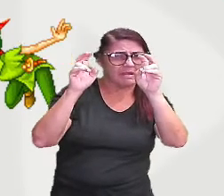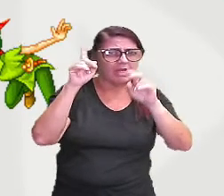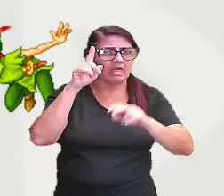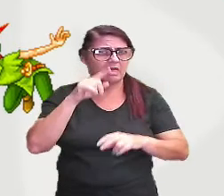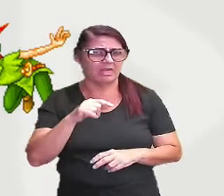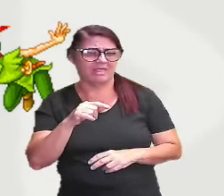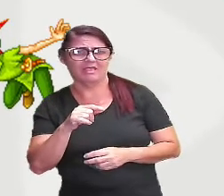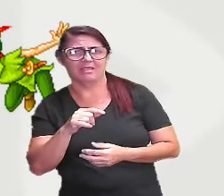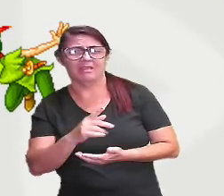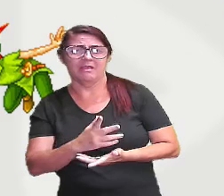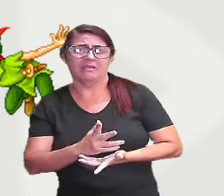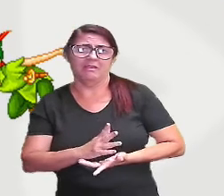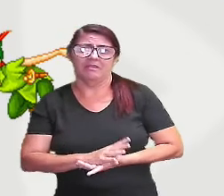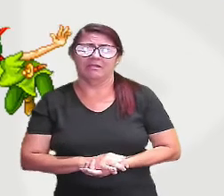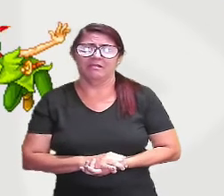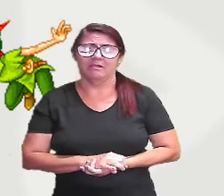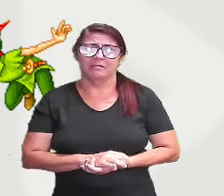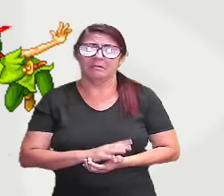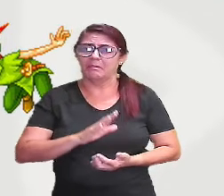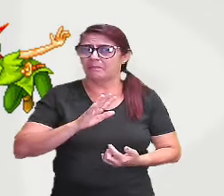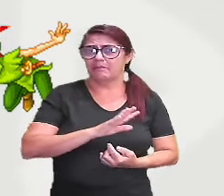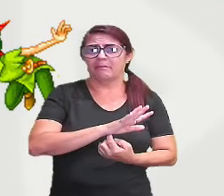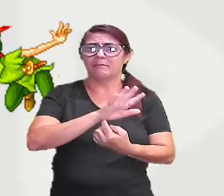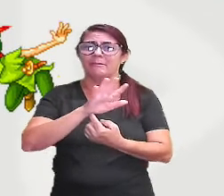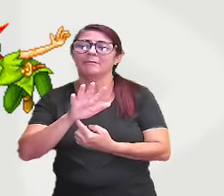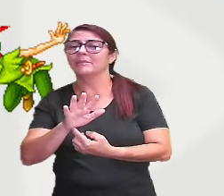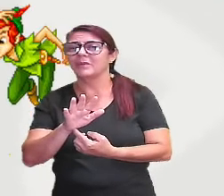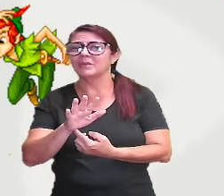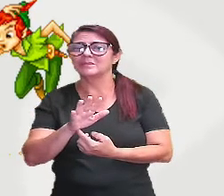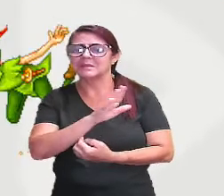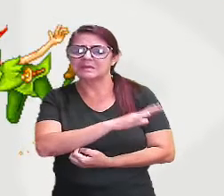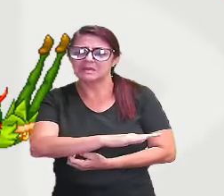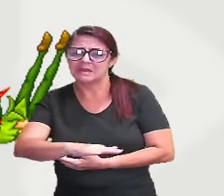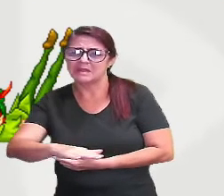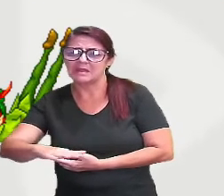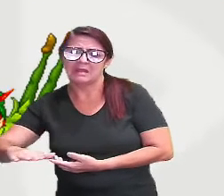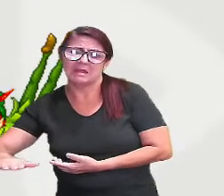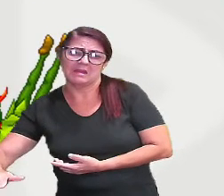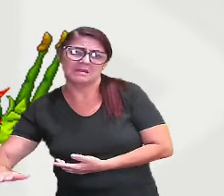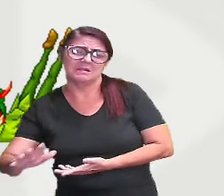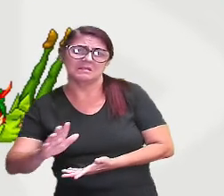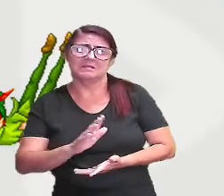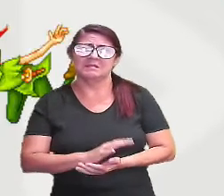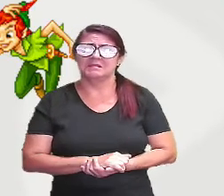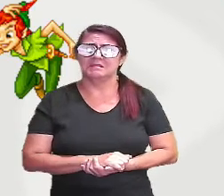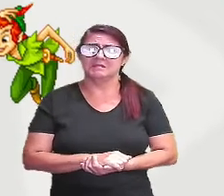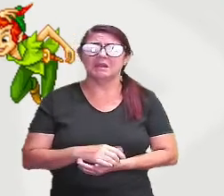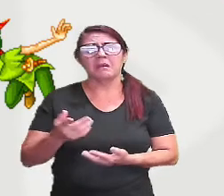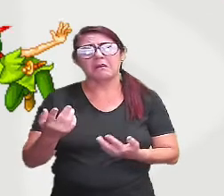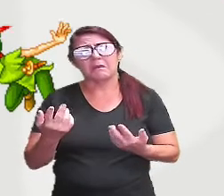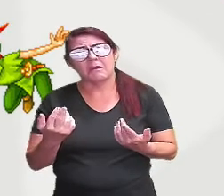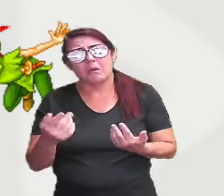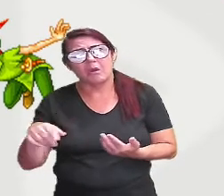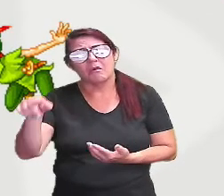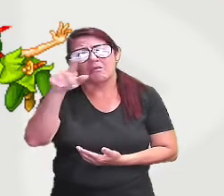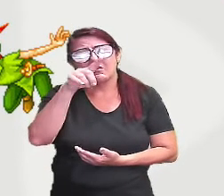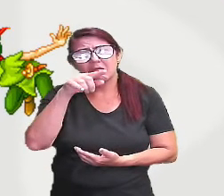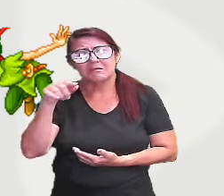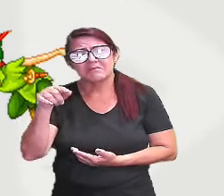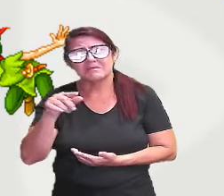terror, ele traz assim de uma forma para as criancinhas pequenininhas, como alguns de vocês aqui ainda